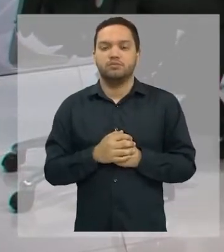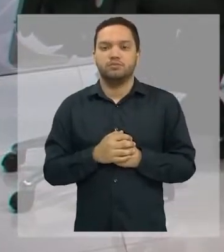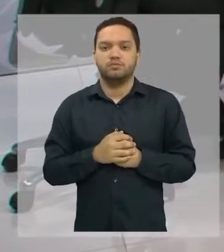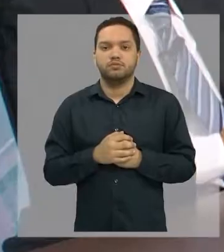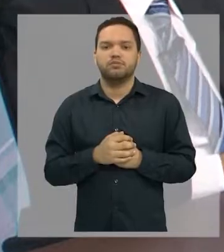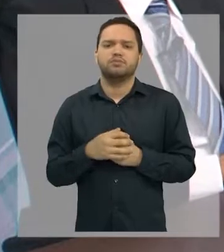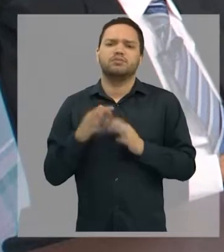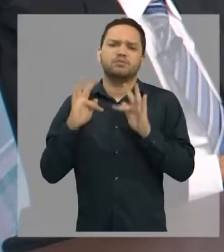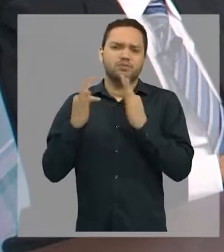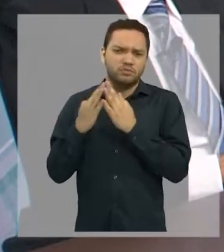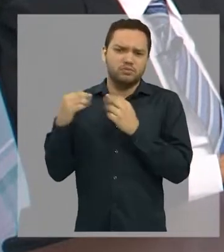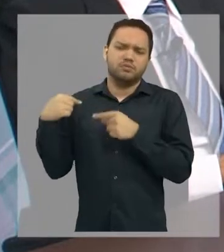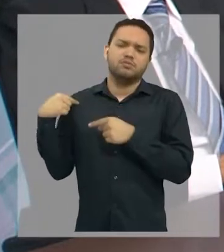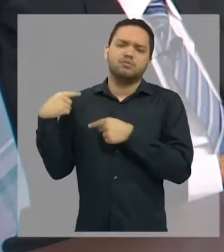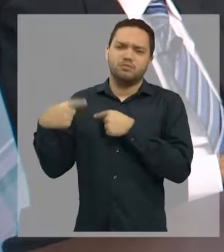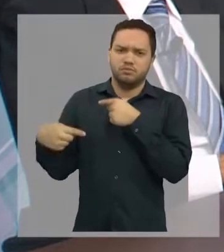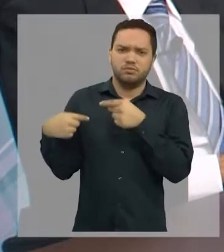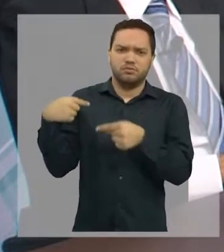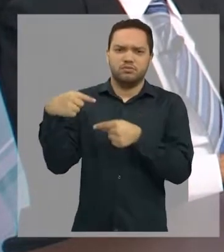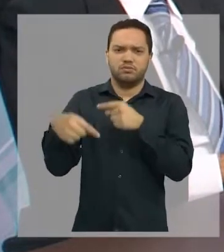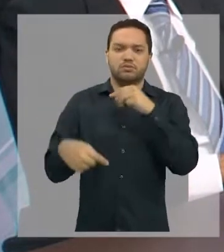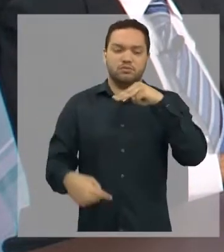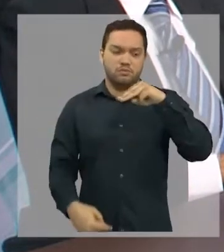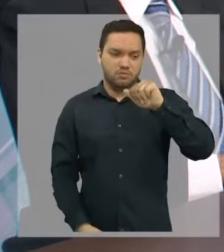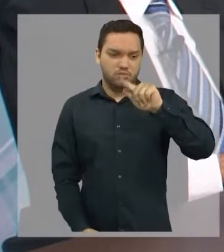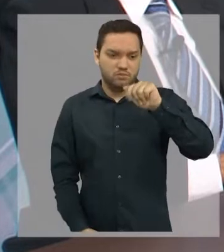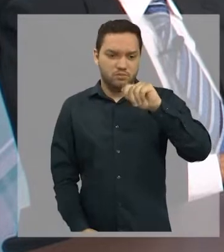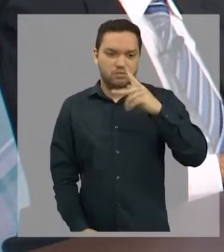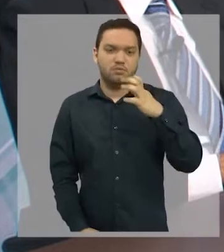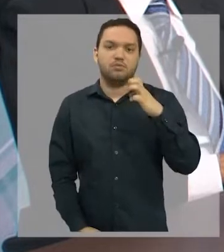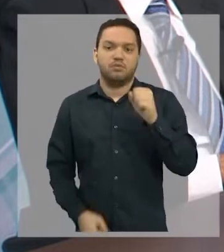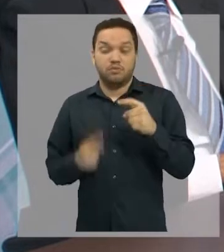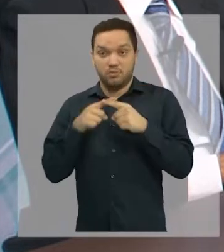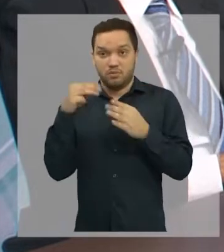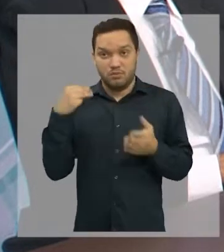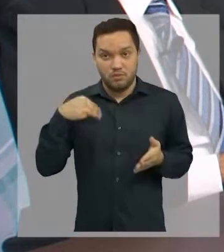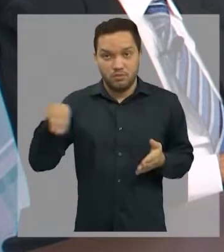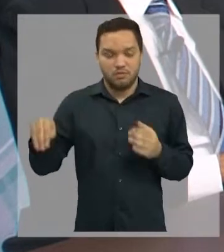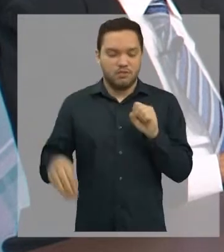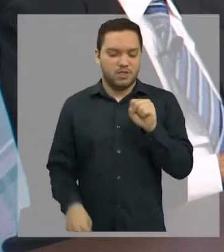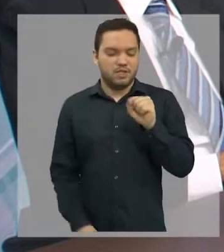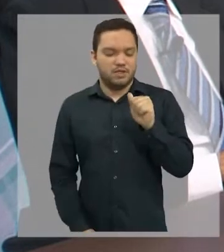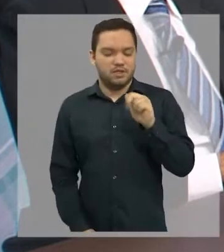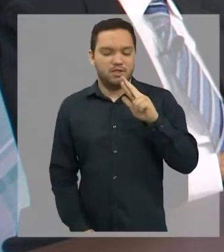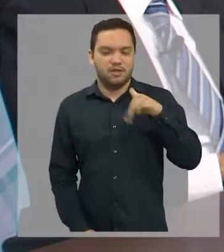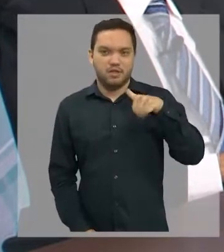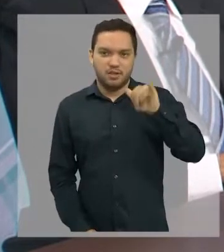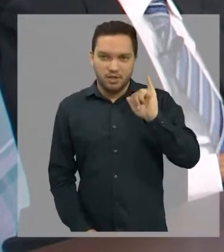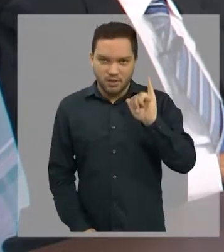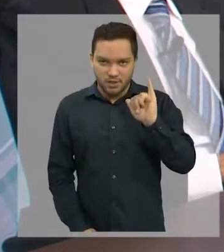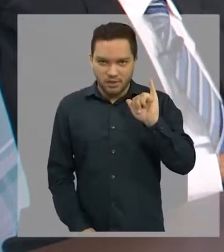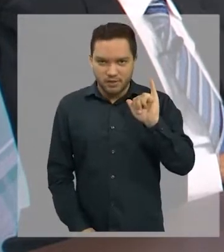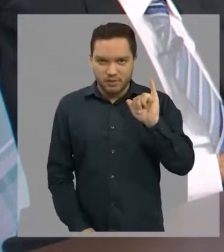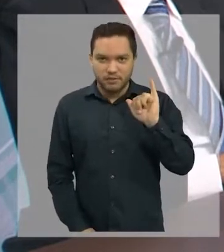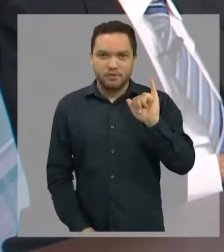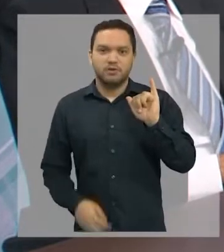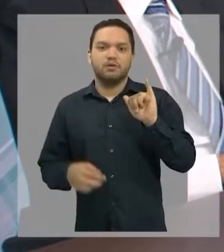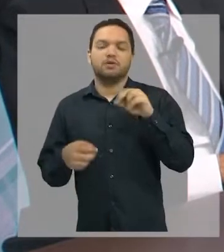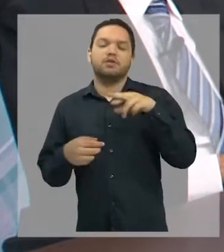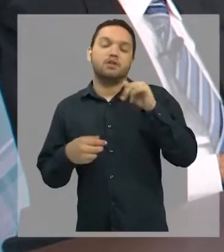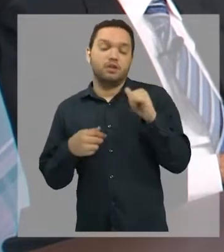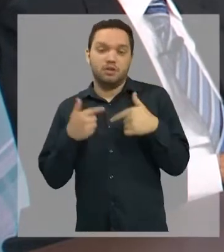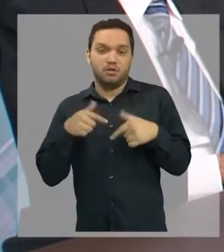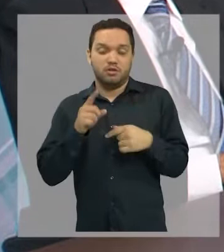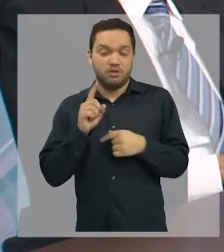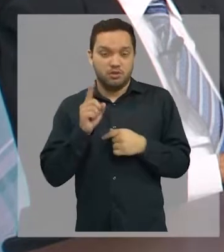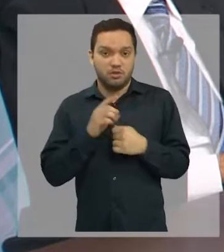lá na Bahia, está lá, do tronco Antônio Carlos Magalhães. Olhemos o Maranhão com o José Sarney, o próprio Sarney, mesmo fora